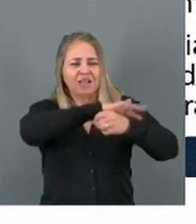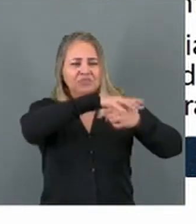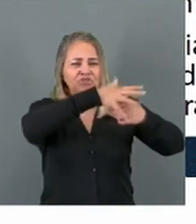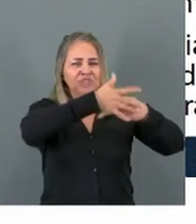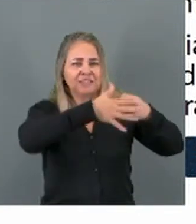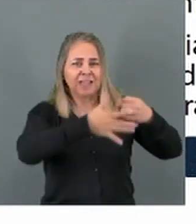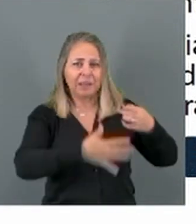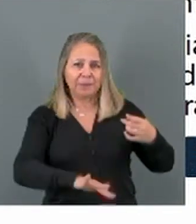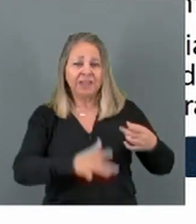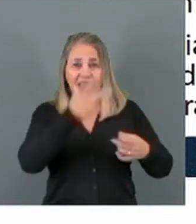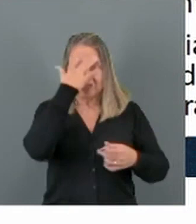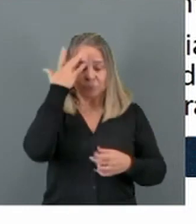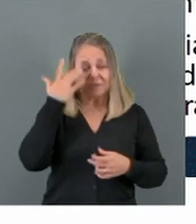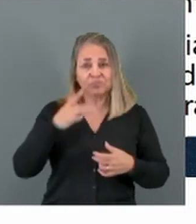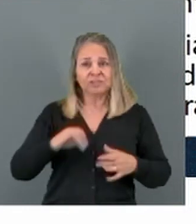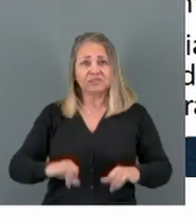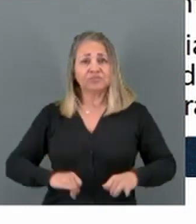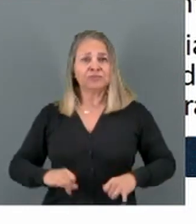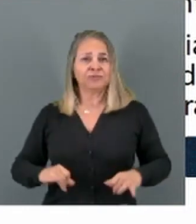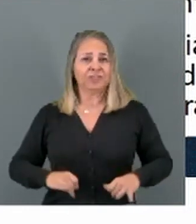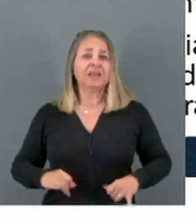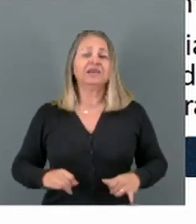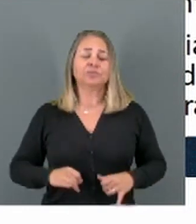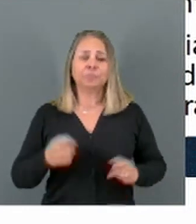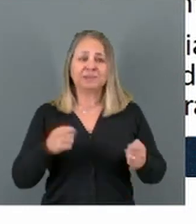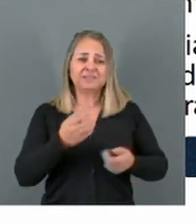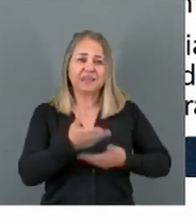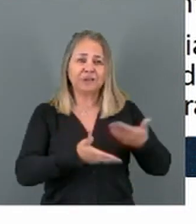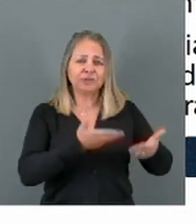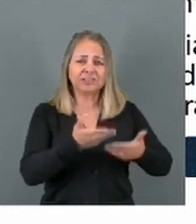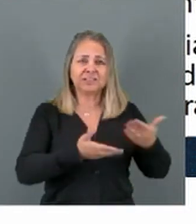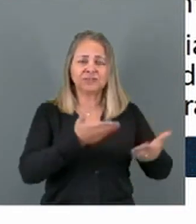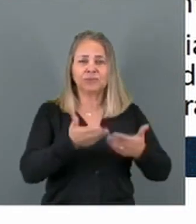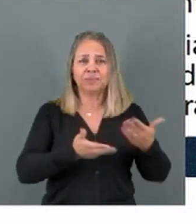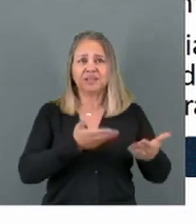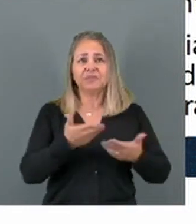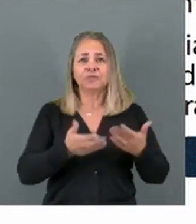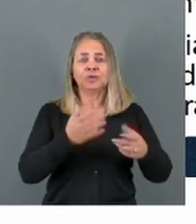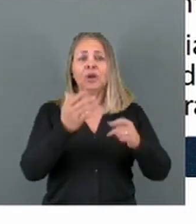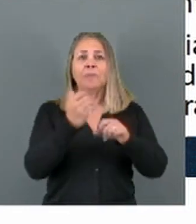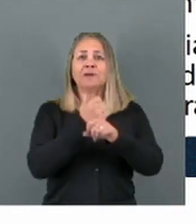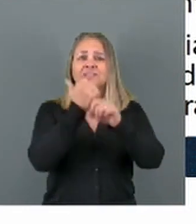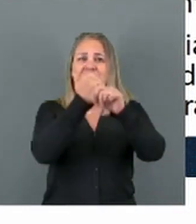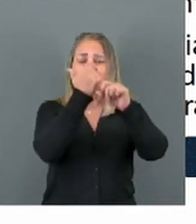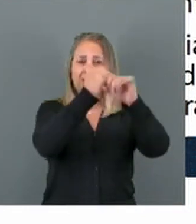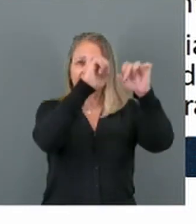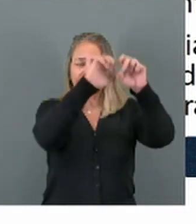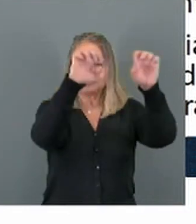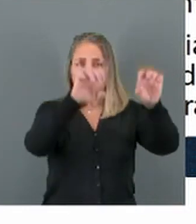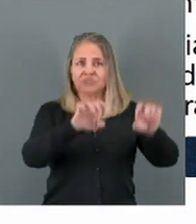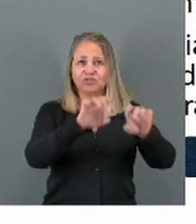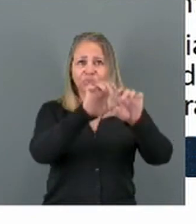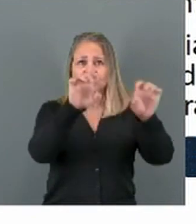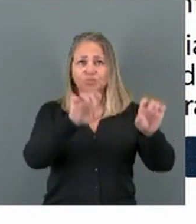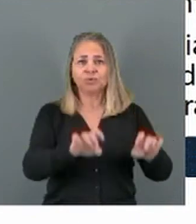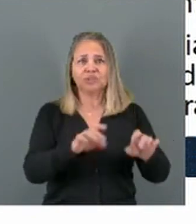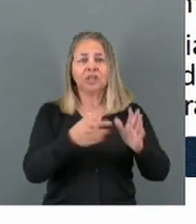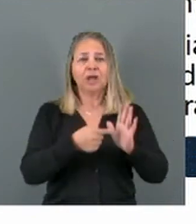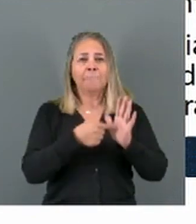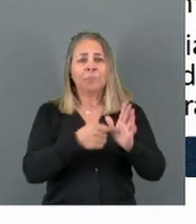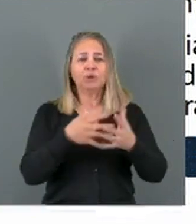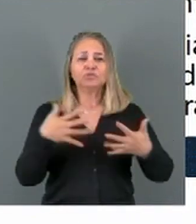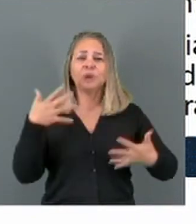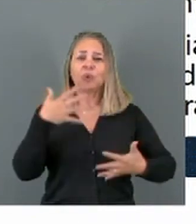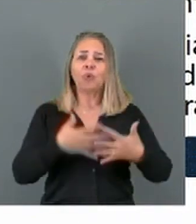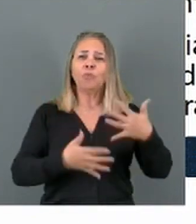as pessoas que mais vão estar precisando daquele atendimento não vão poder ter acesso porque a estrutura se desfez. Então, realmente, as crises trazem uma complexidade muito